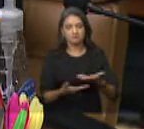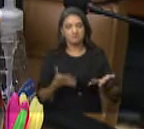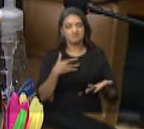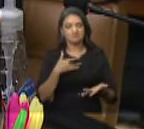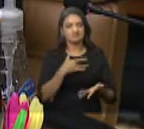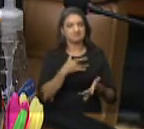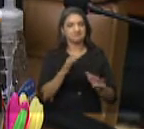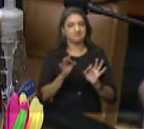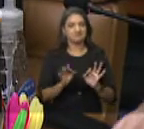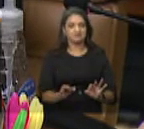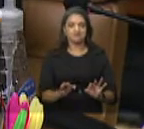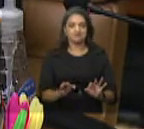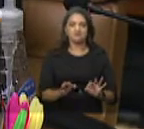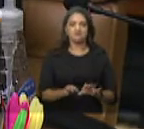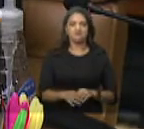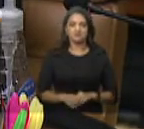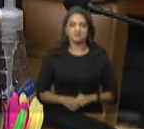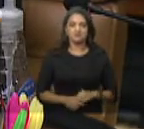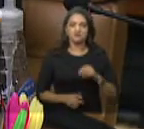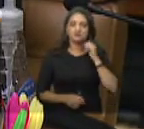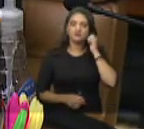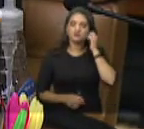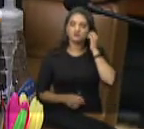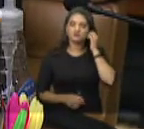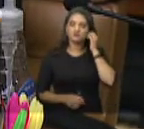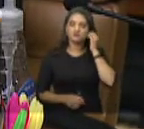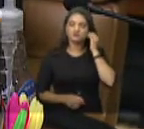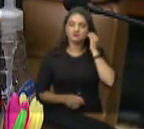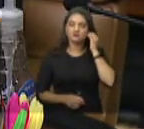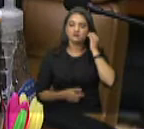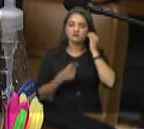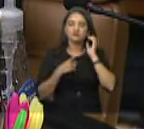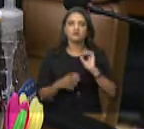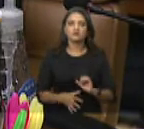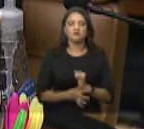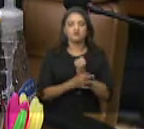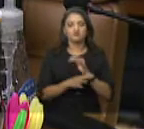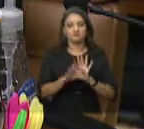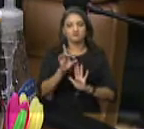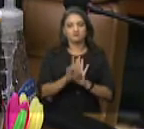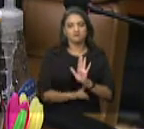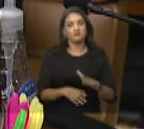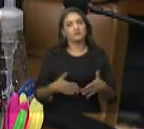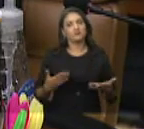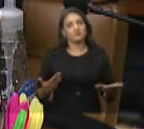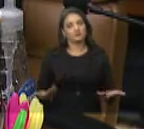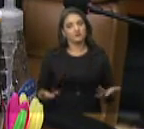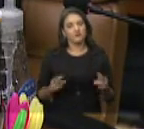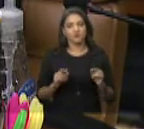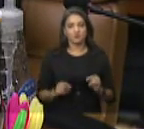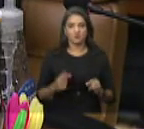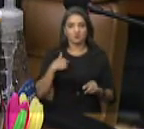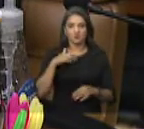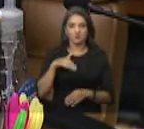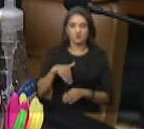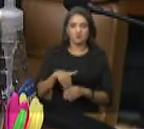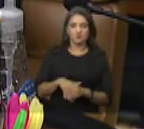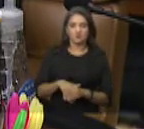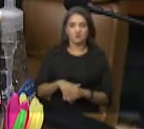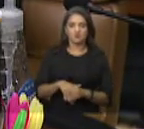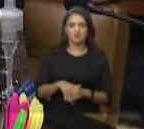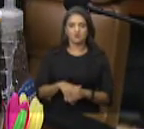do ponto de pessoal e do ponto de vista social para garantia destes direitos eu estou portanto senhora Presidente botando no sentido